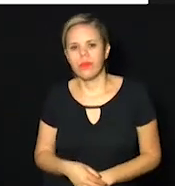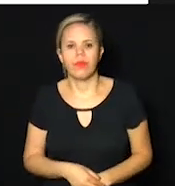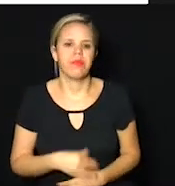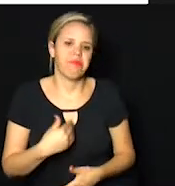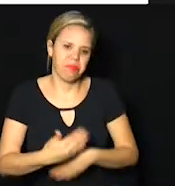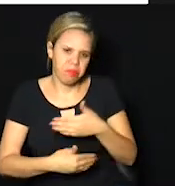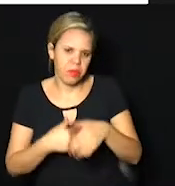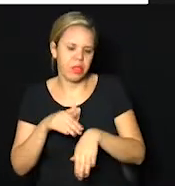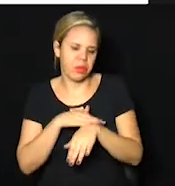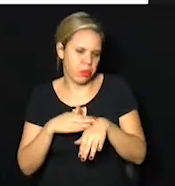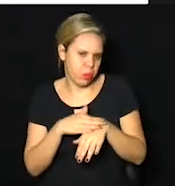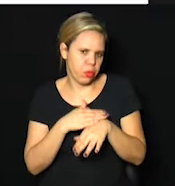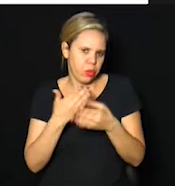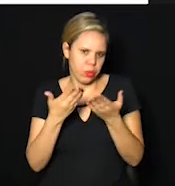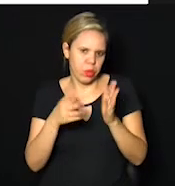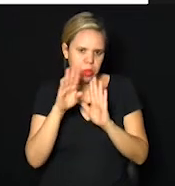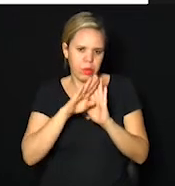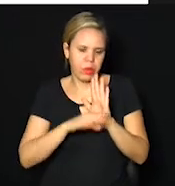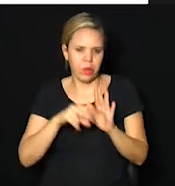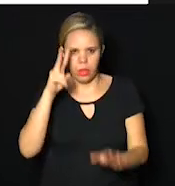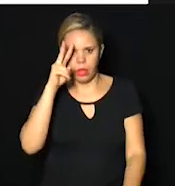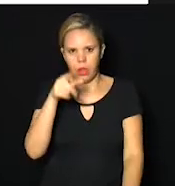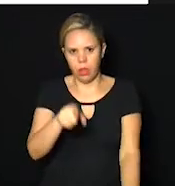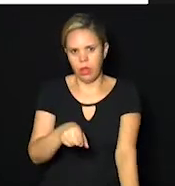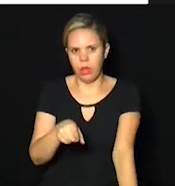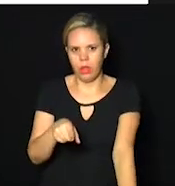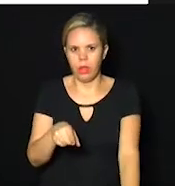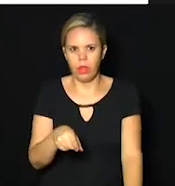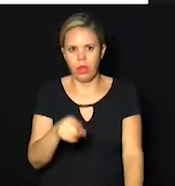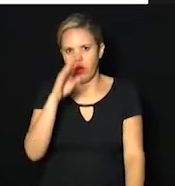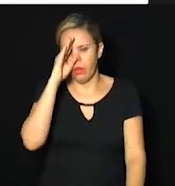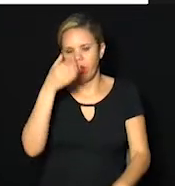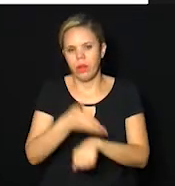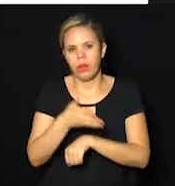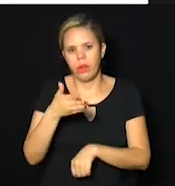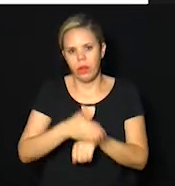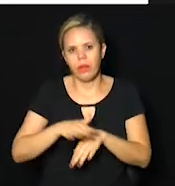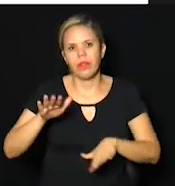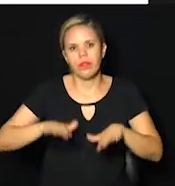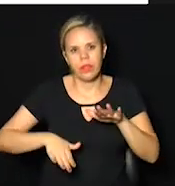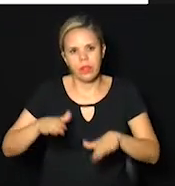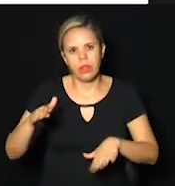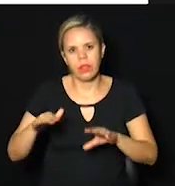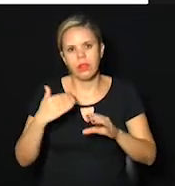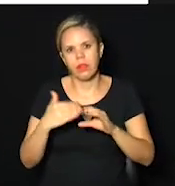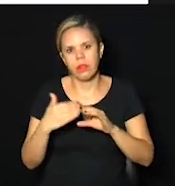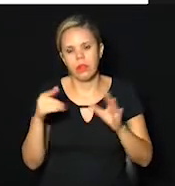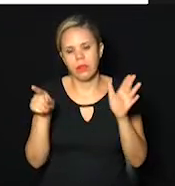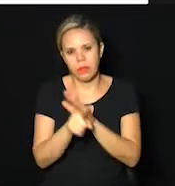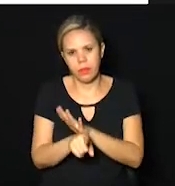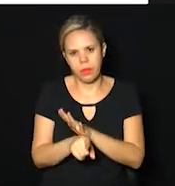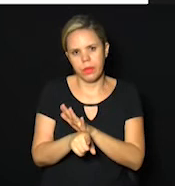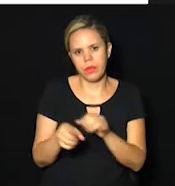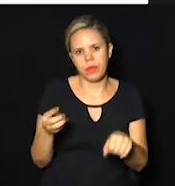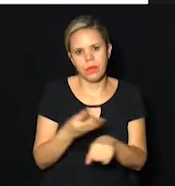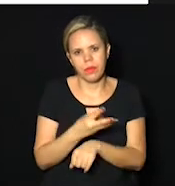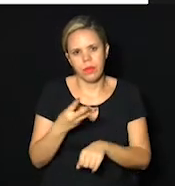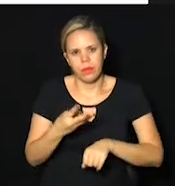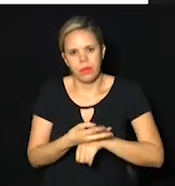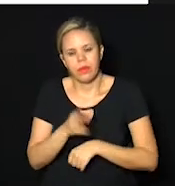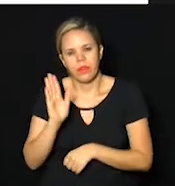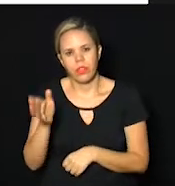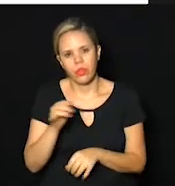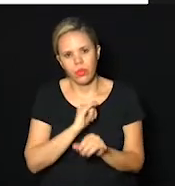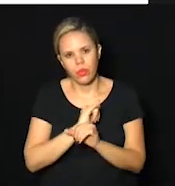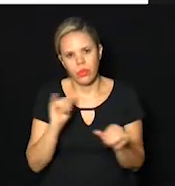essa conversa. Lembro para vocês que é fundamental que vocês participem de vez em quando. Mandem aí perguntas para o WhatsApp que eu já